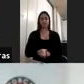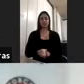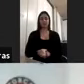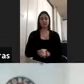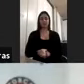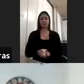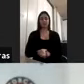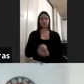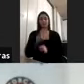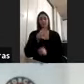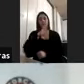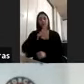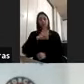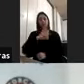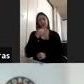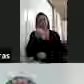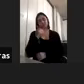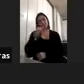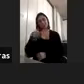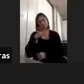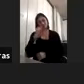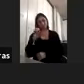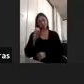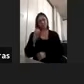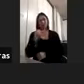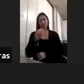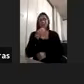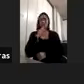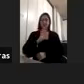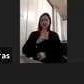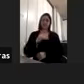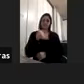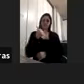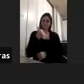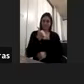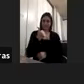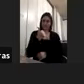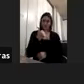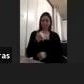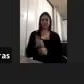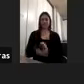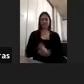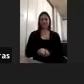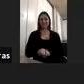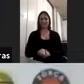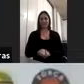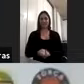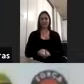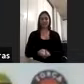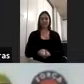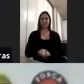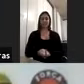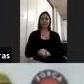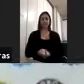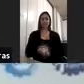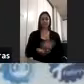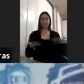Boa tarde, João. Boa tarde, Gilce. Boa tarde. Estamos nós